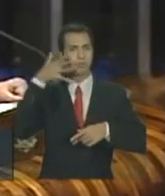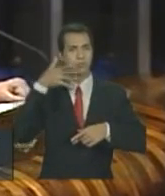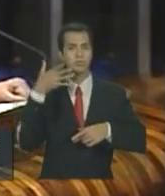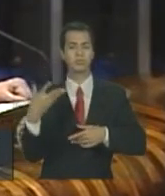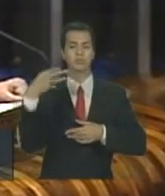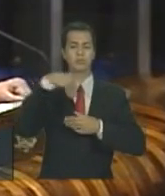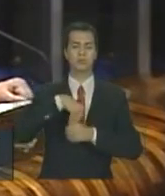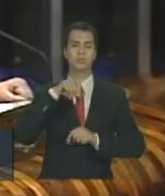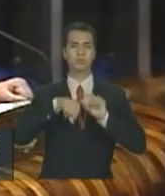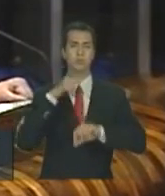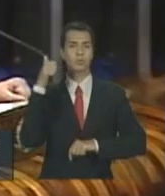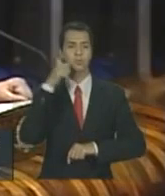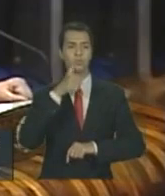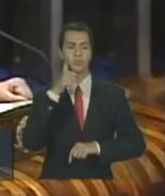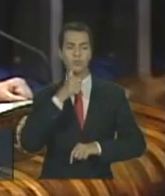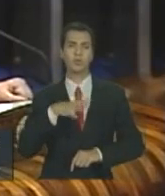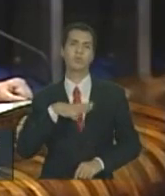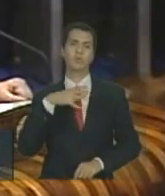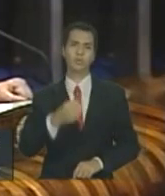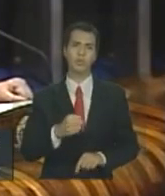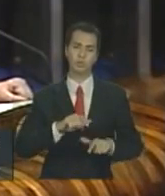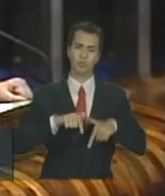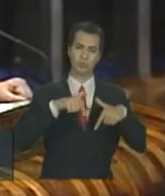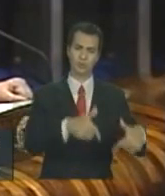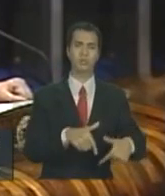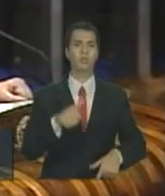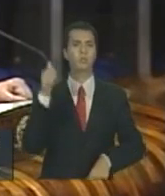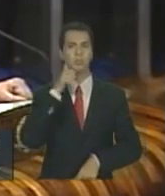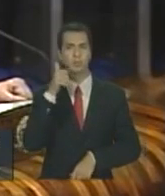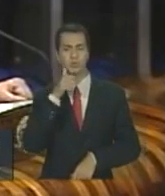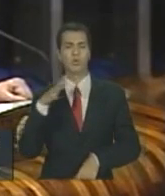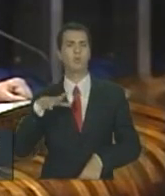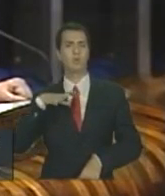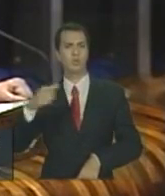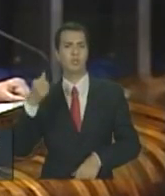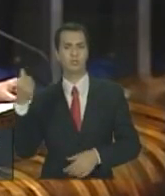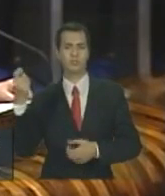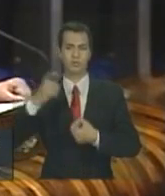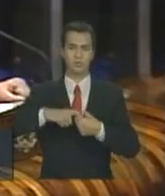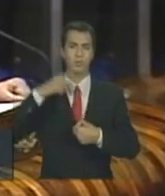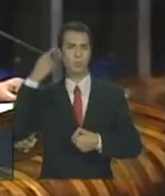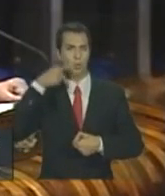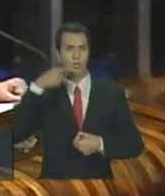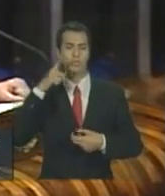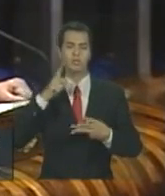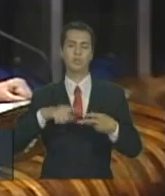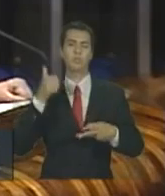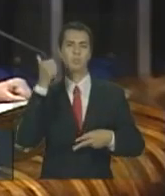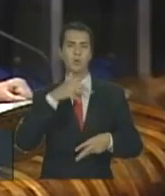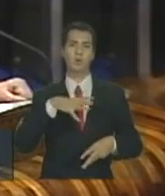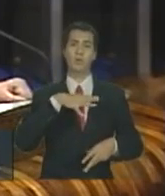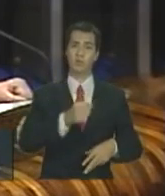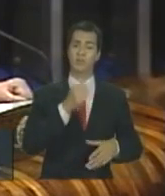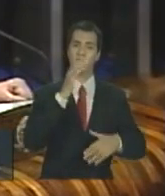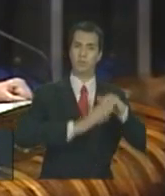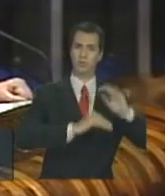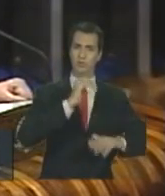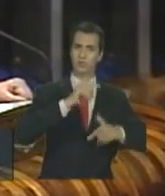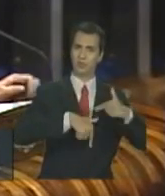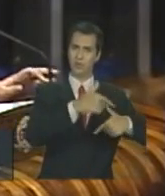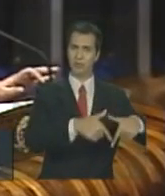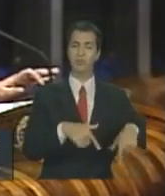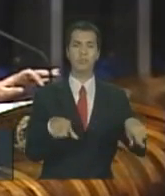das mulheres que ousaram lutar, que ousaram participar da política e da vida profissional e conquistaram um espaço